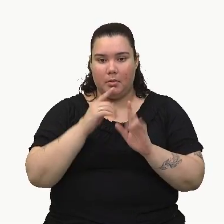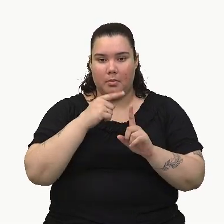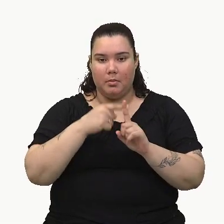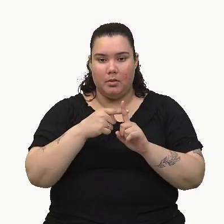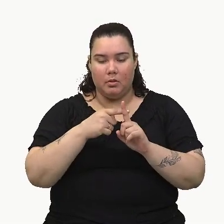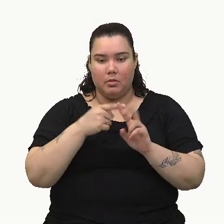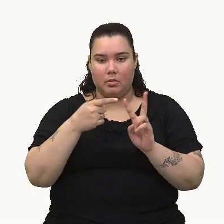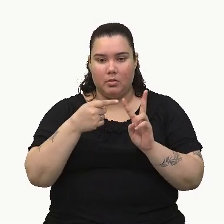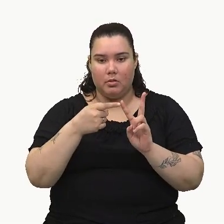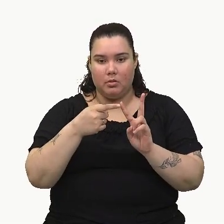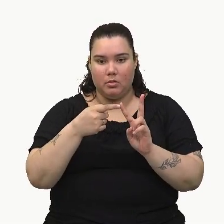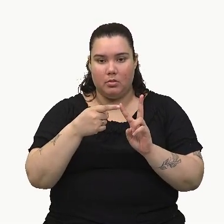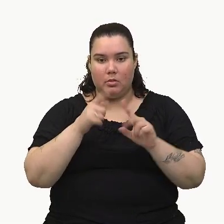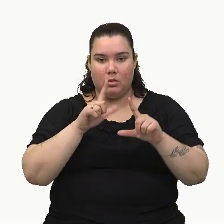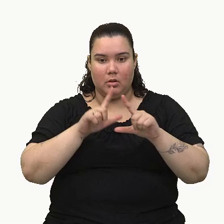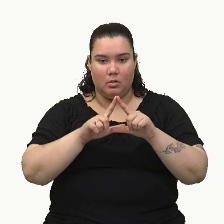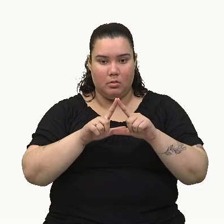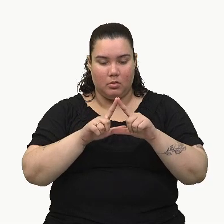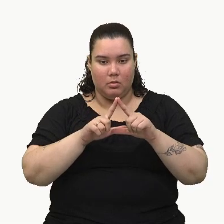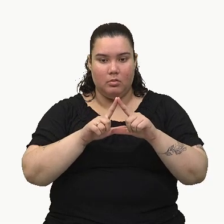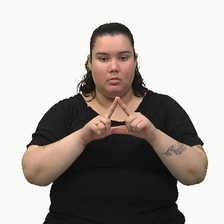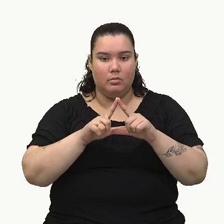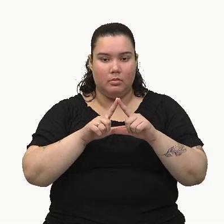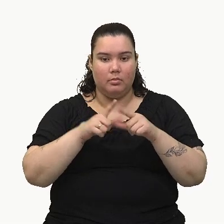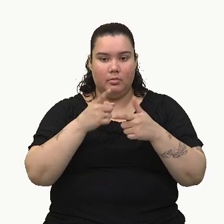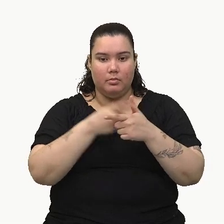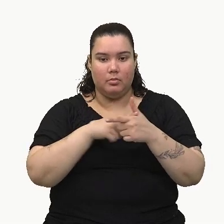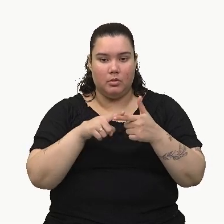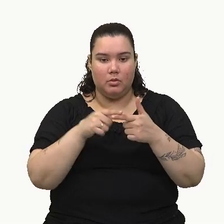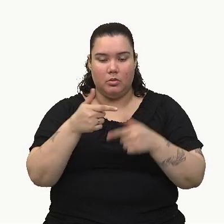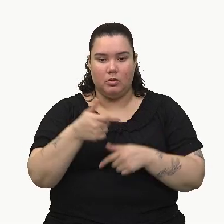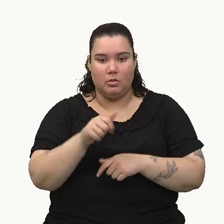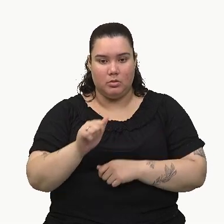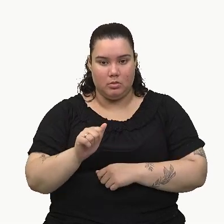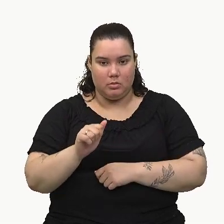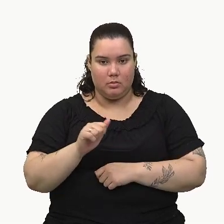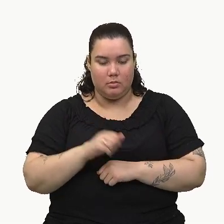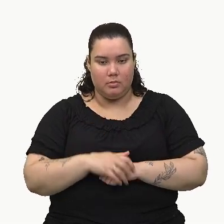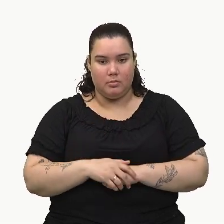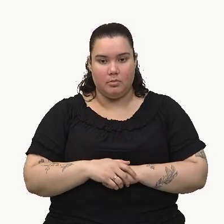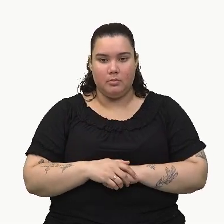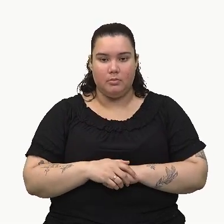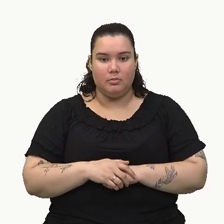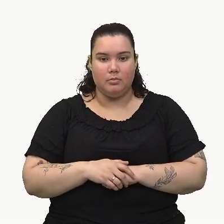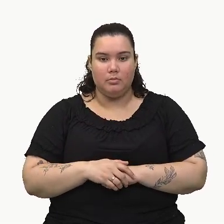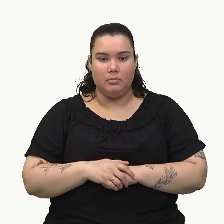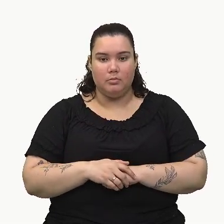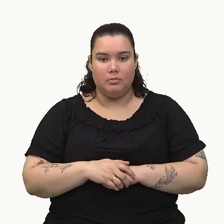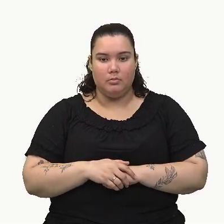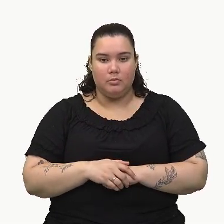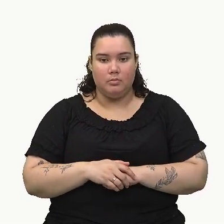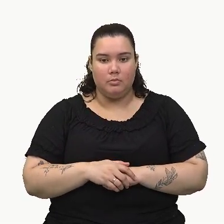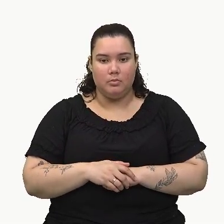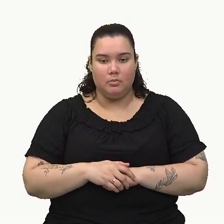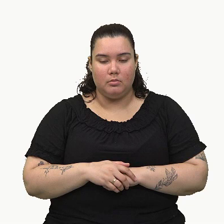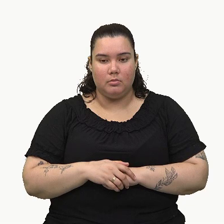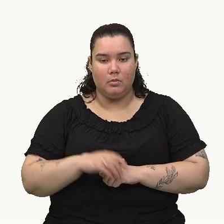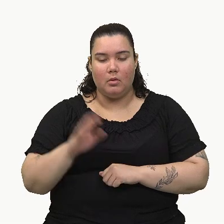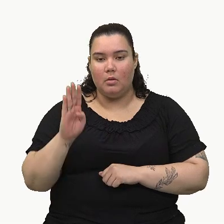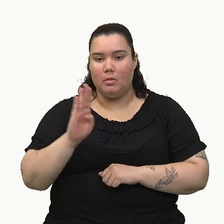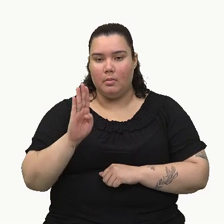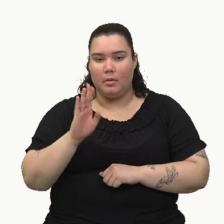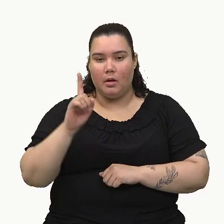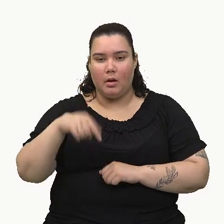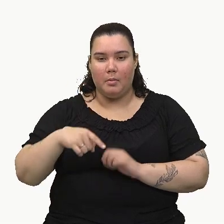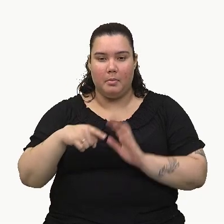a raiz quadrada de delta sobre 2a. Beleza? O B, a gente viu que vale